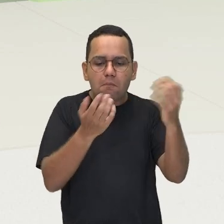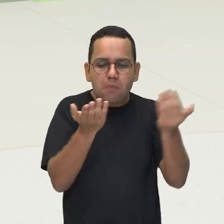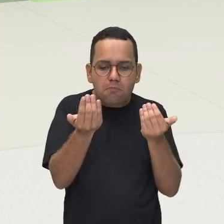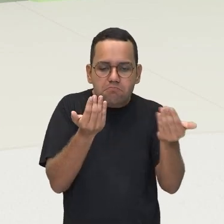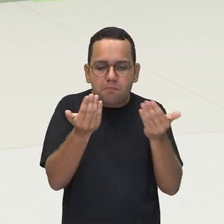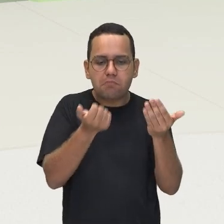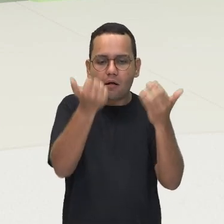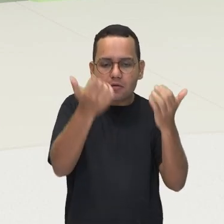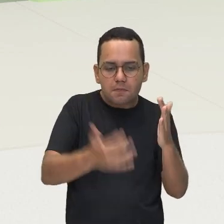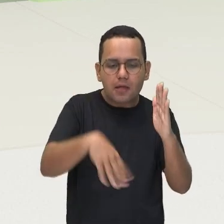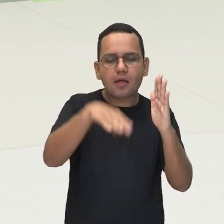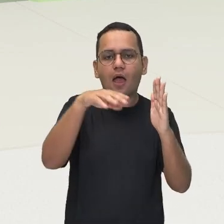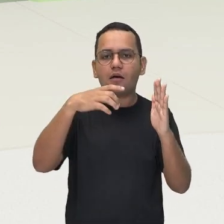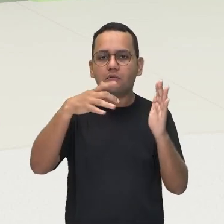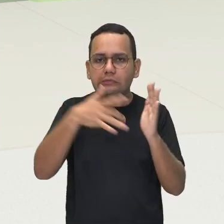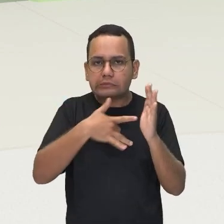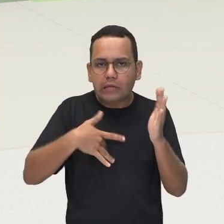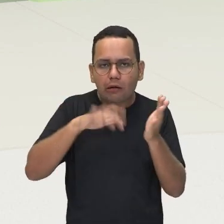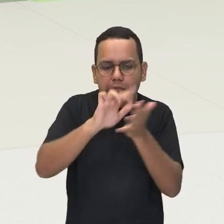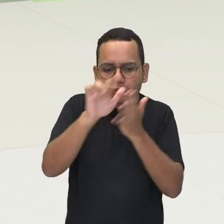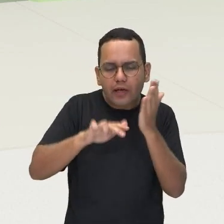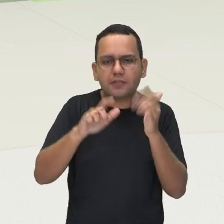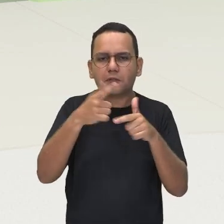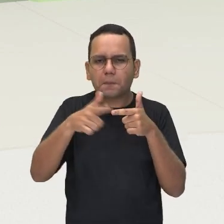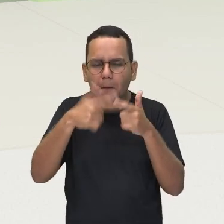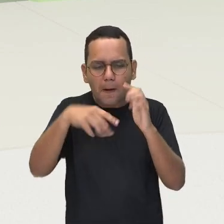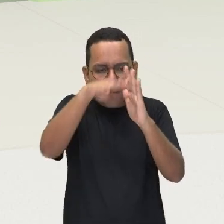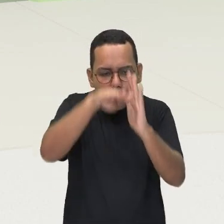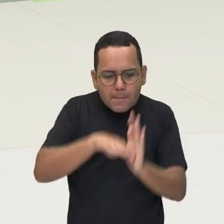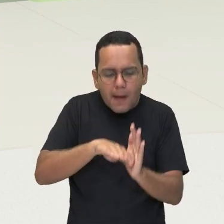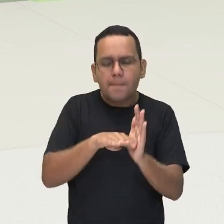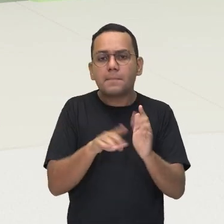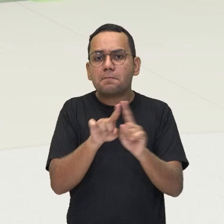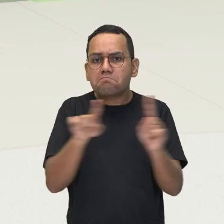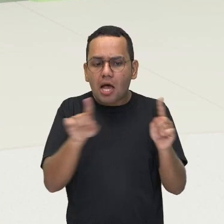cumprimos corretamente aquele tratamento. Isso é